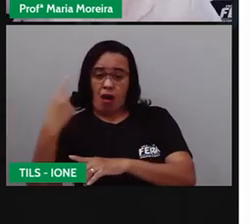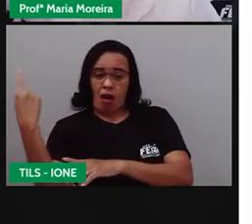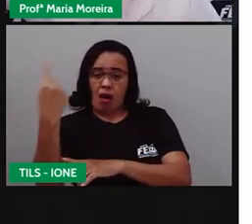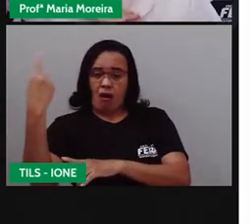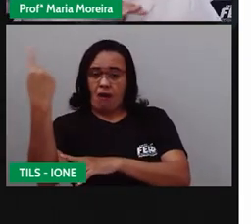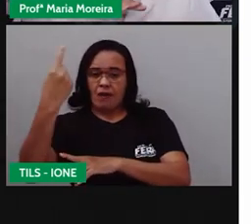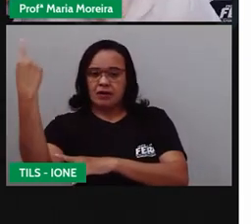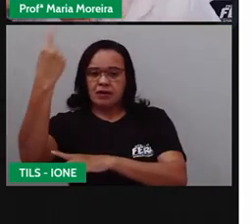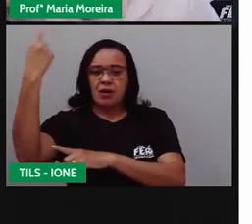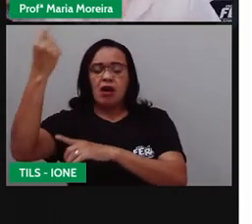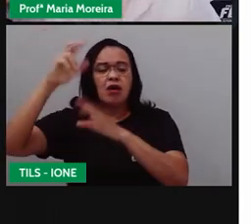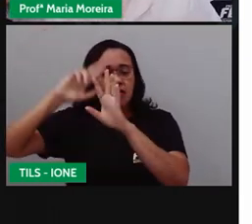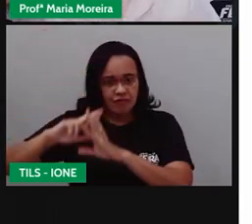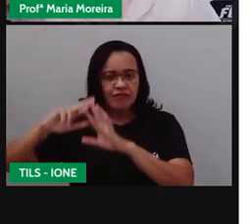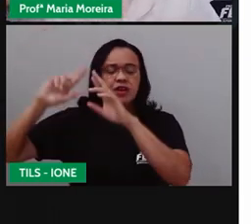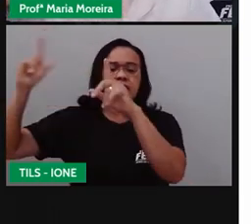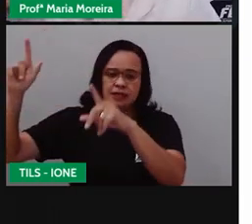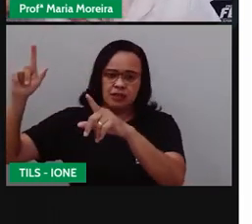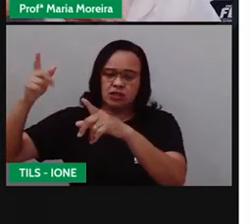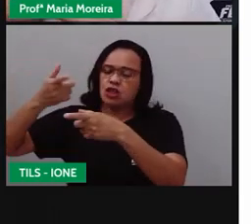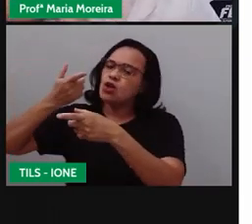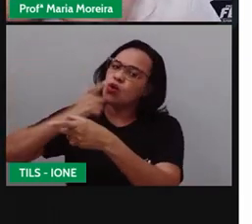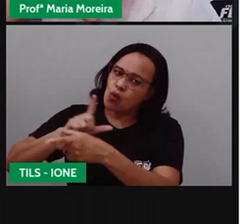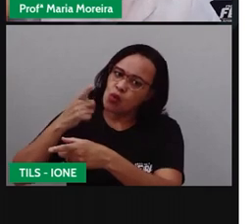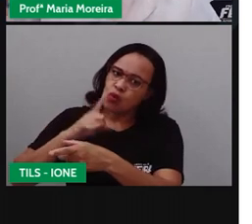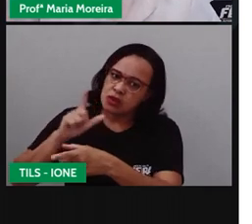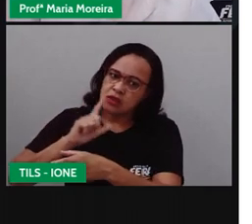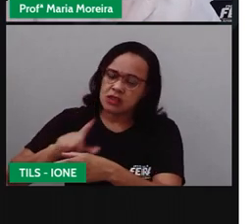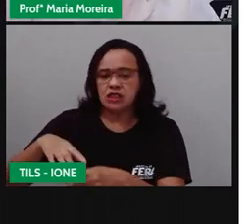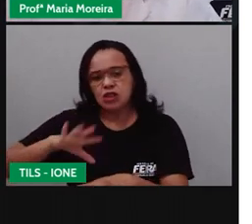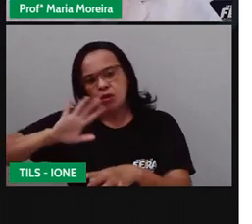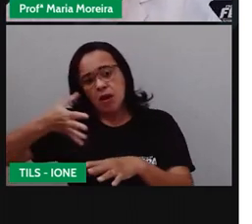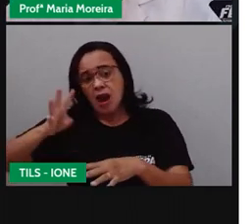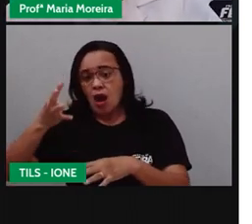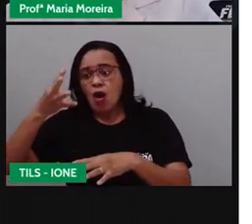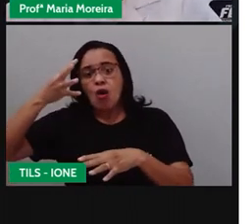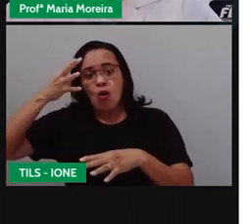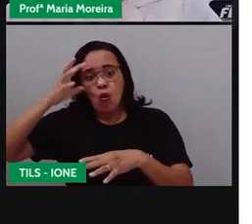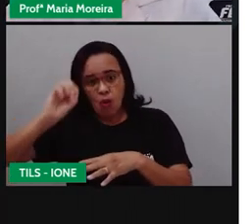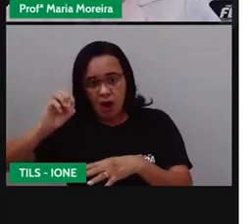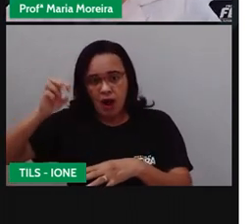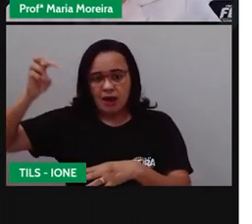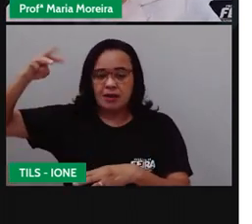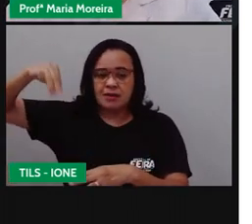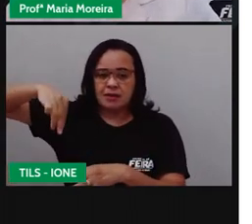local alto, eles, né, conseguiram esses 40 metros em seu biplano.